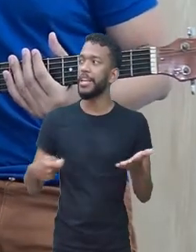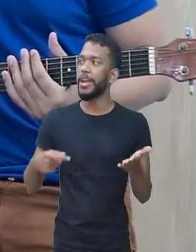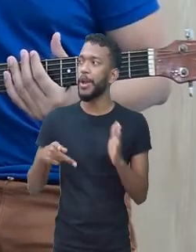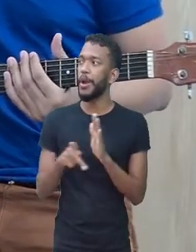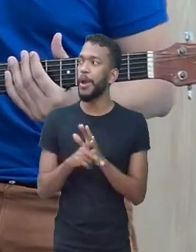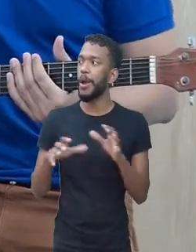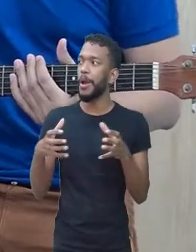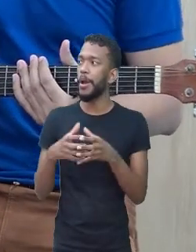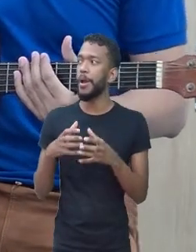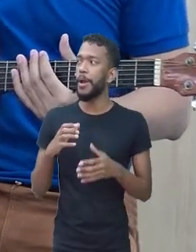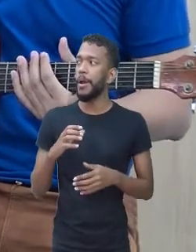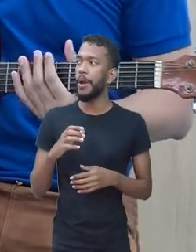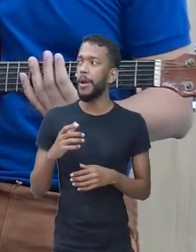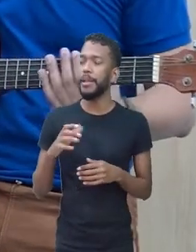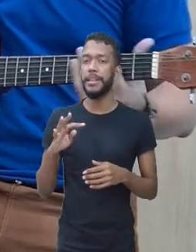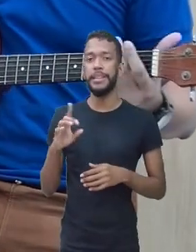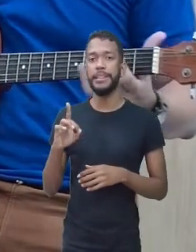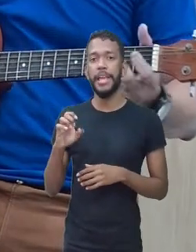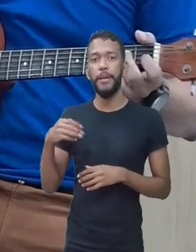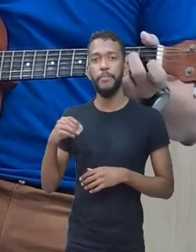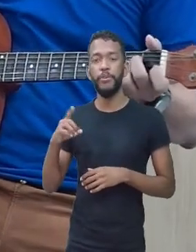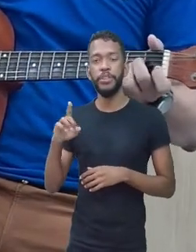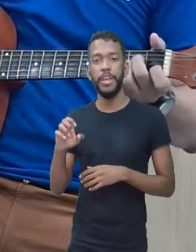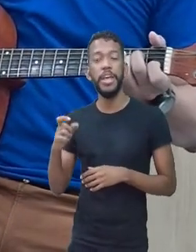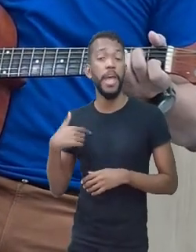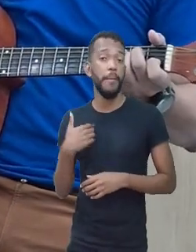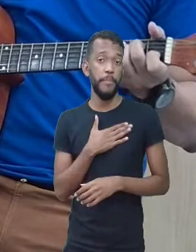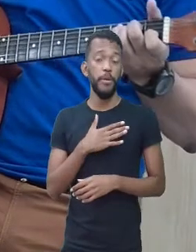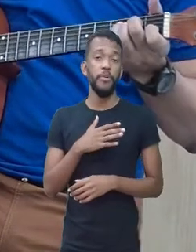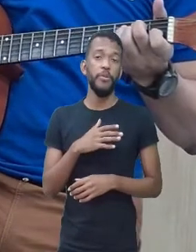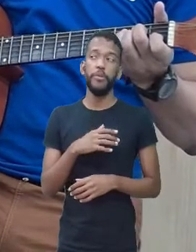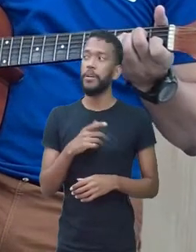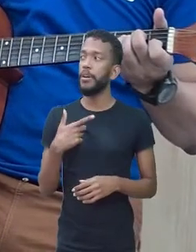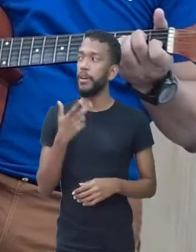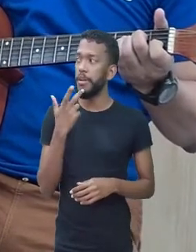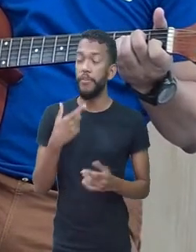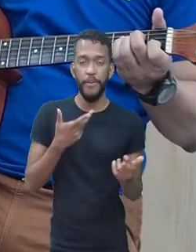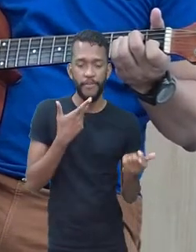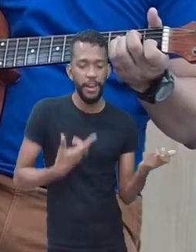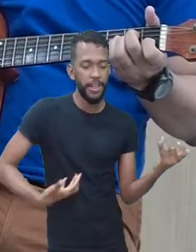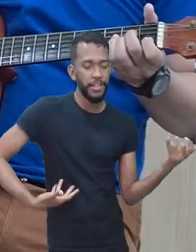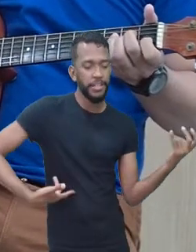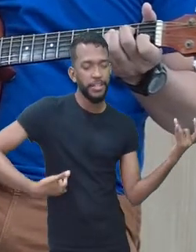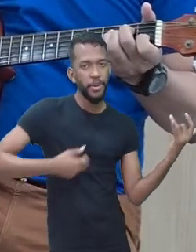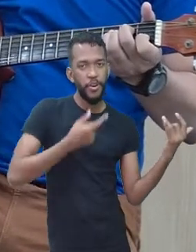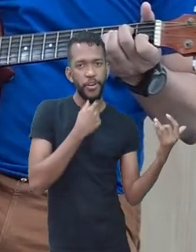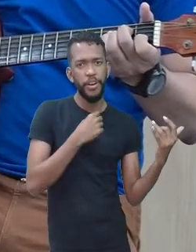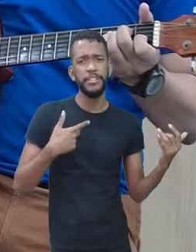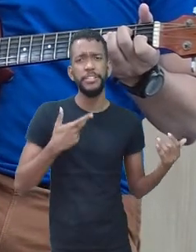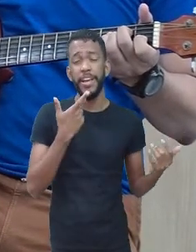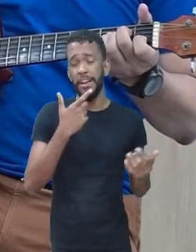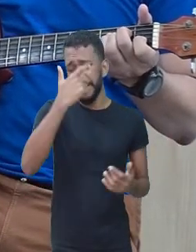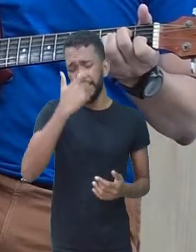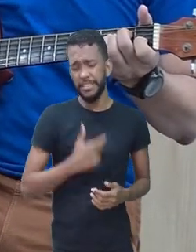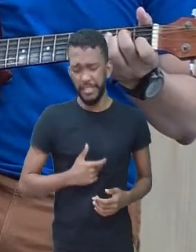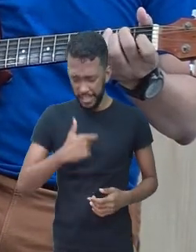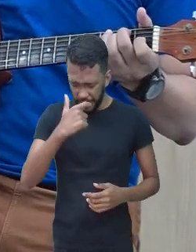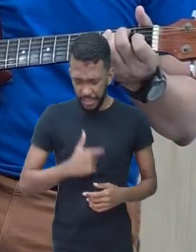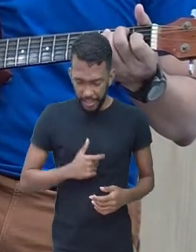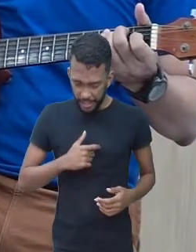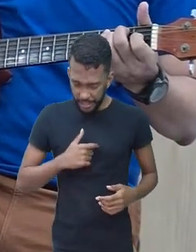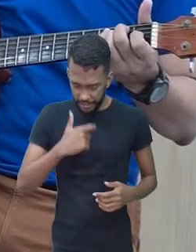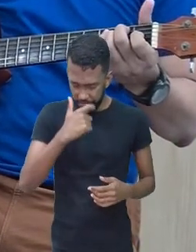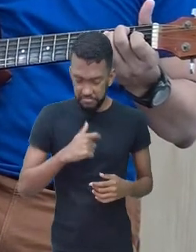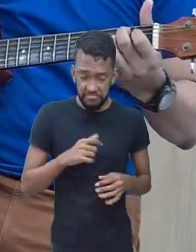banda Demodê lá do meu irmão Adriano Romero. Tem essa aqui que eu amo de Reginaldo, ó. Eu não presto mais, eu